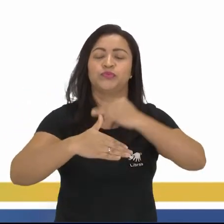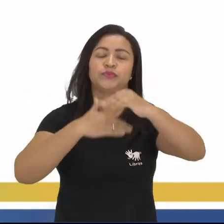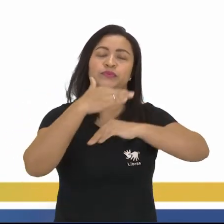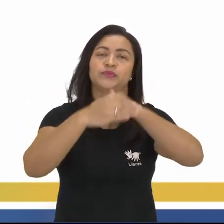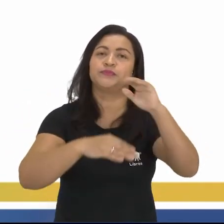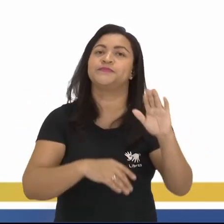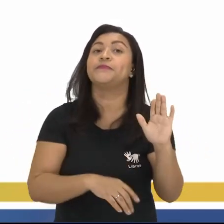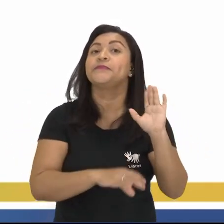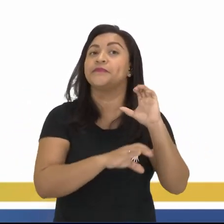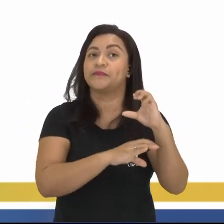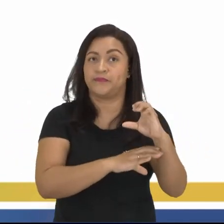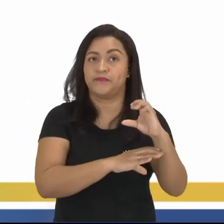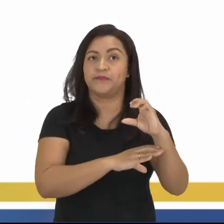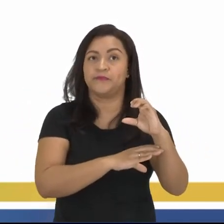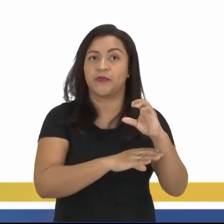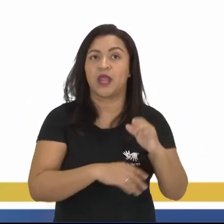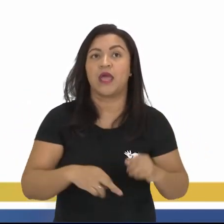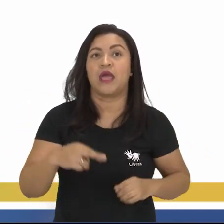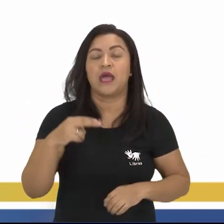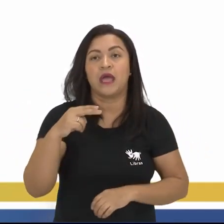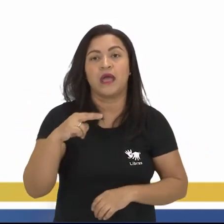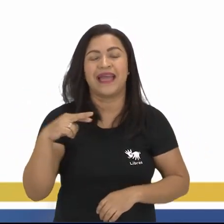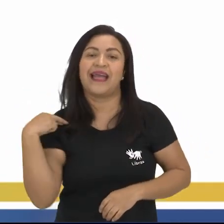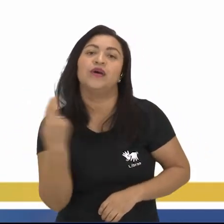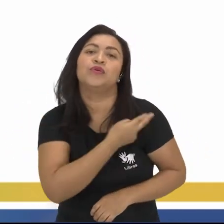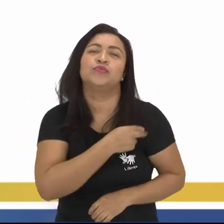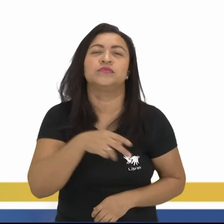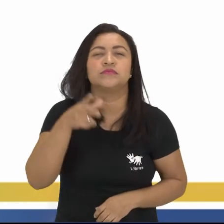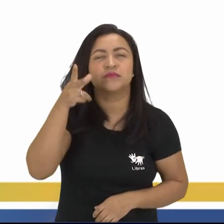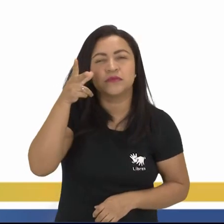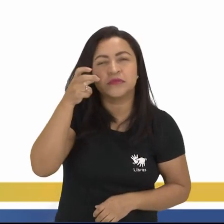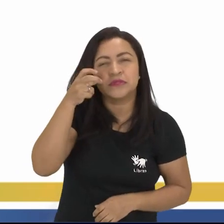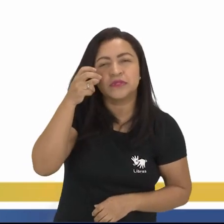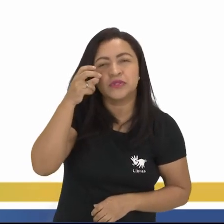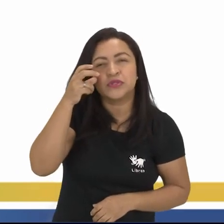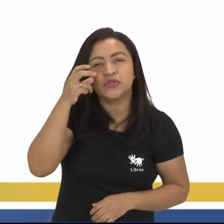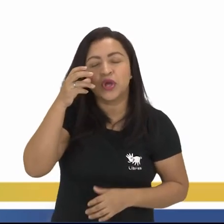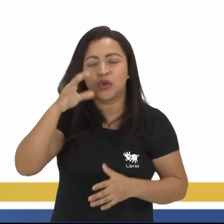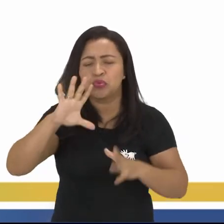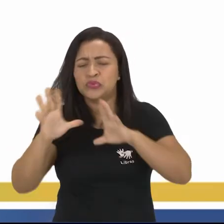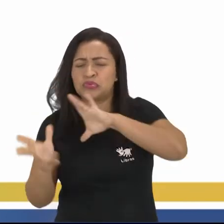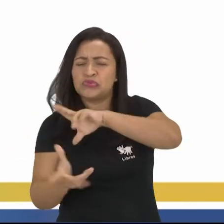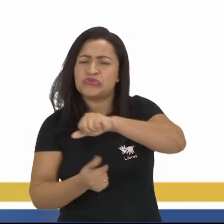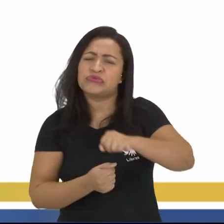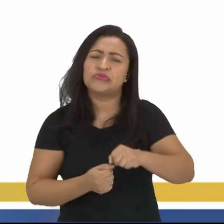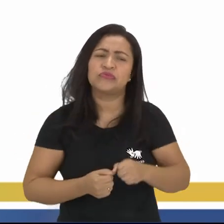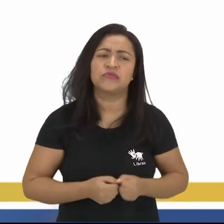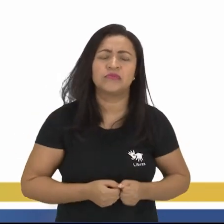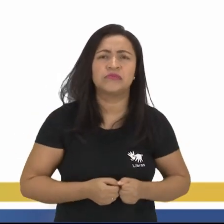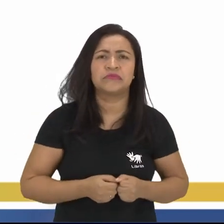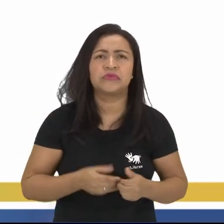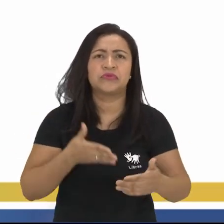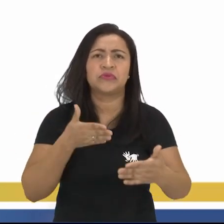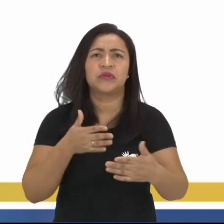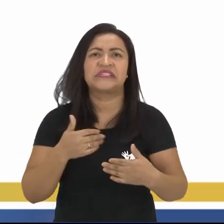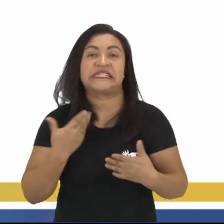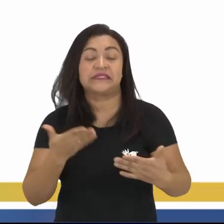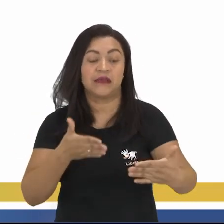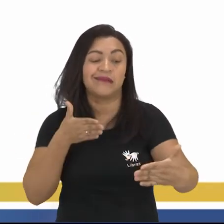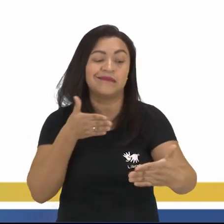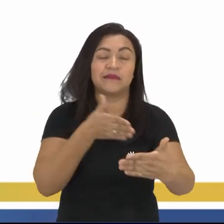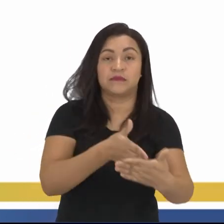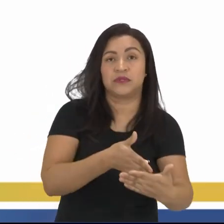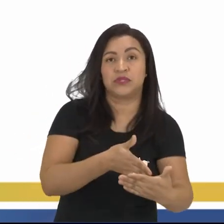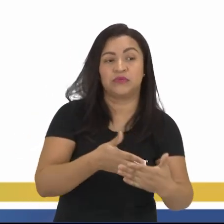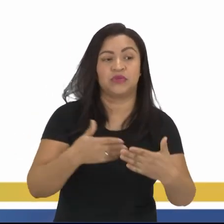C. Nossa percepção do mundo real está limitada por nossa capacidade